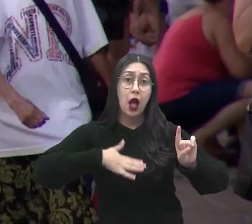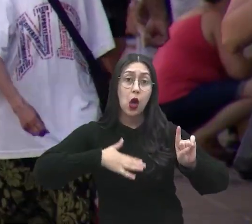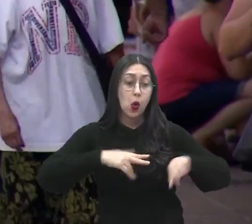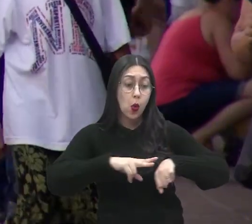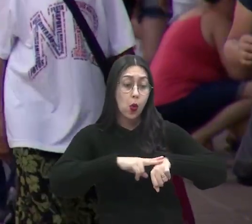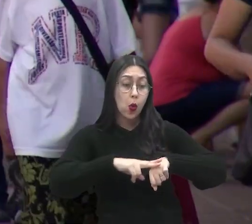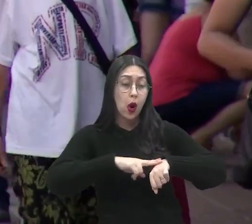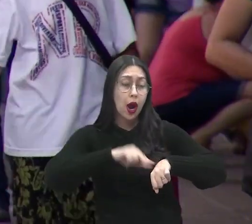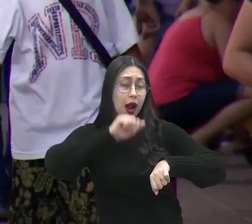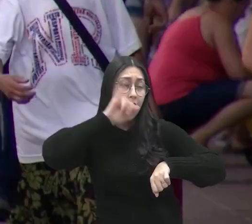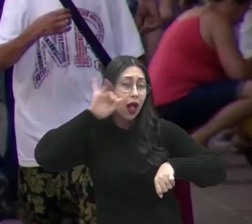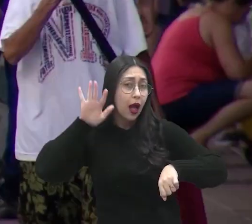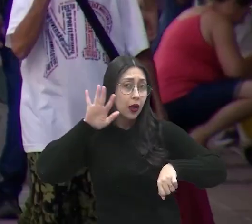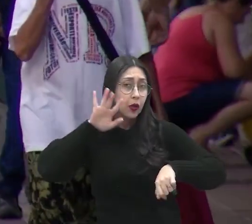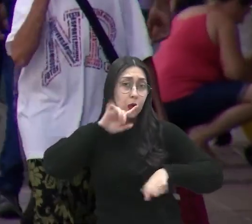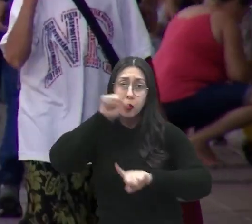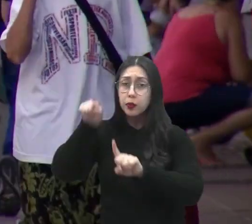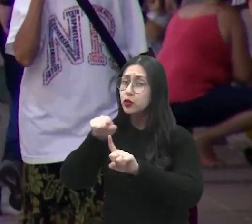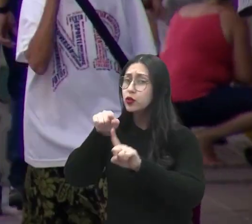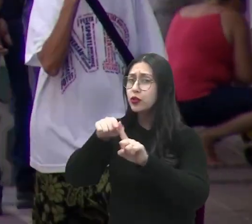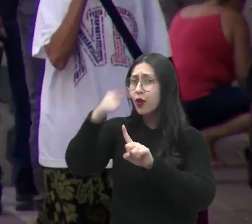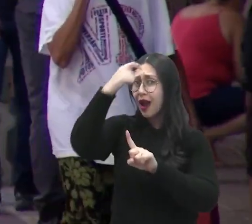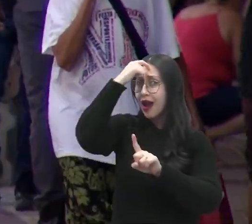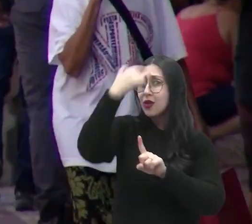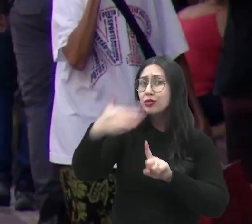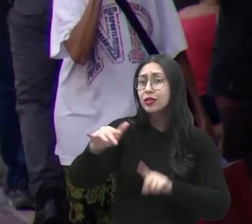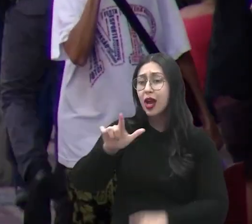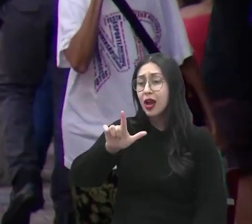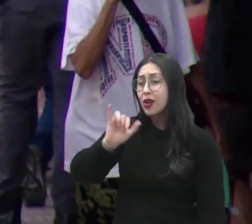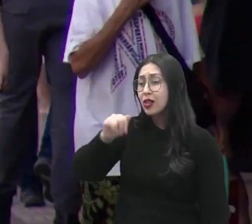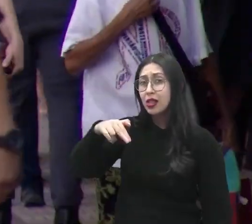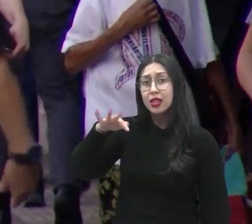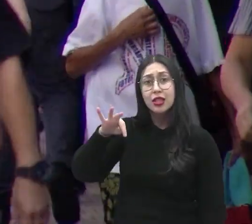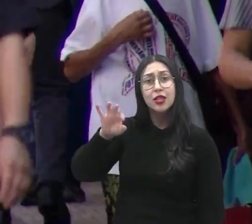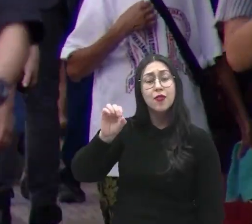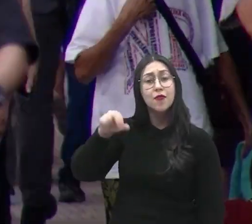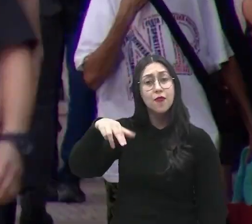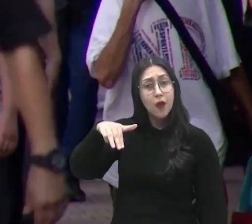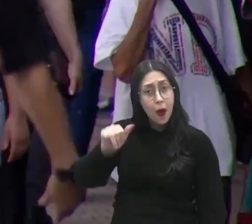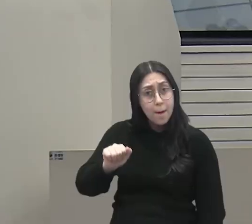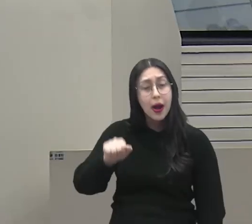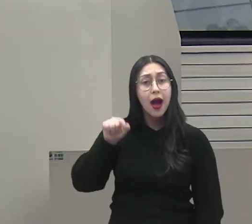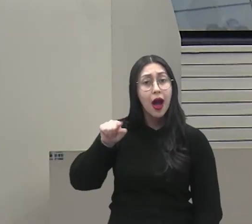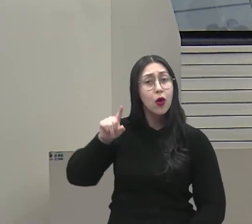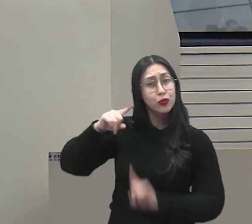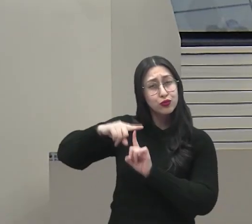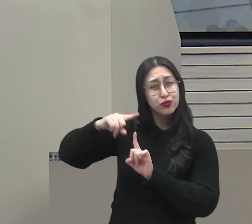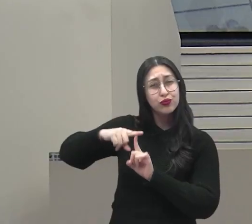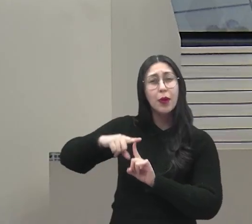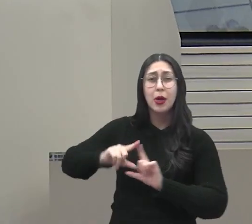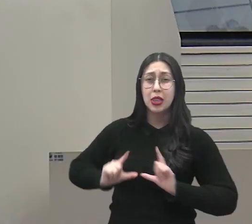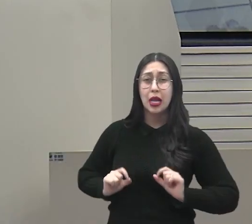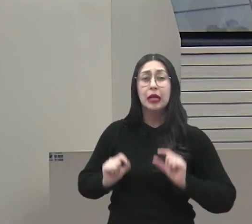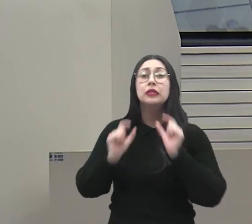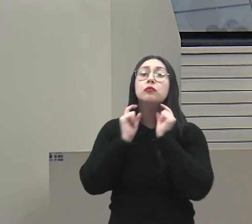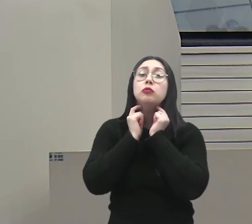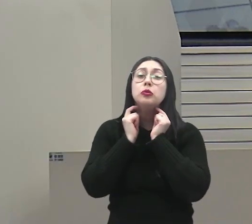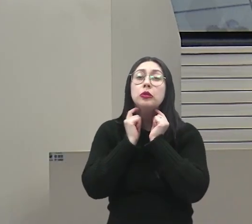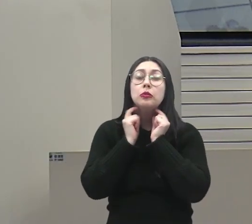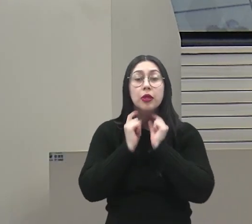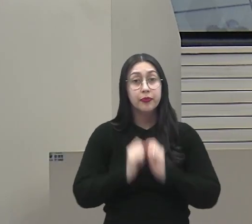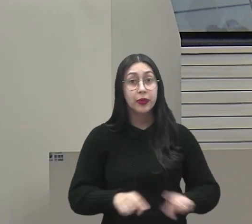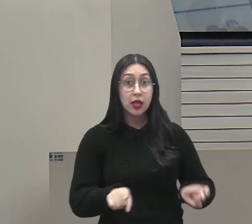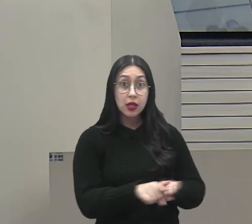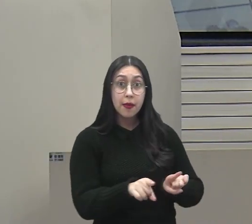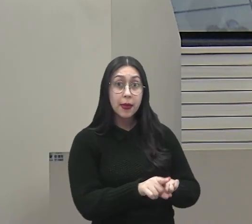Verde Claro, dedicada à conscientização sobre o linfoma, um tipo de câncer. A segunda matéria, apresentada pelo